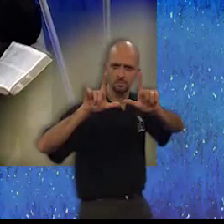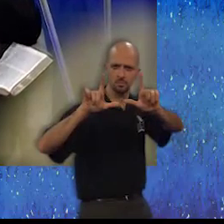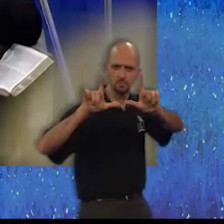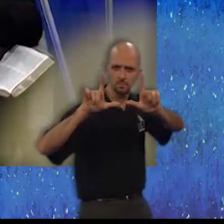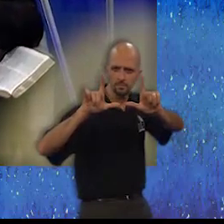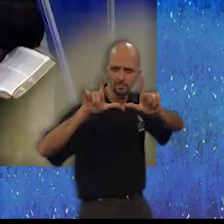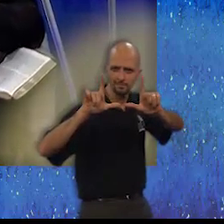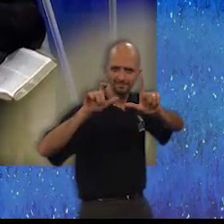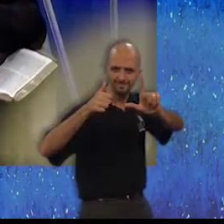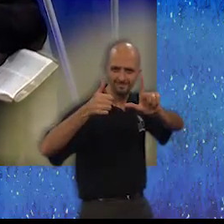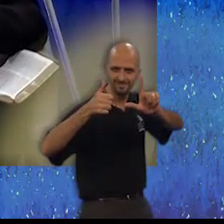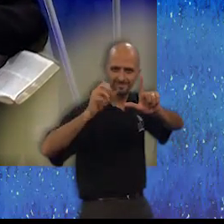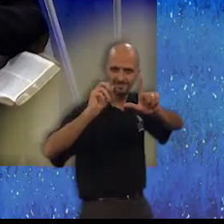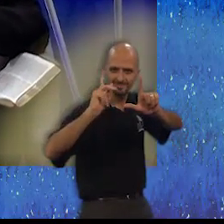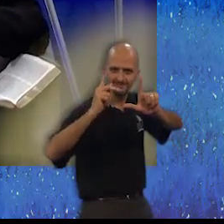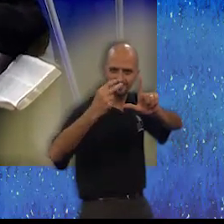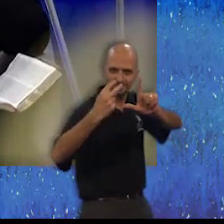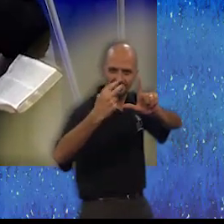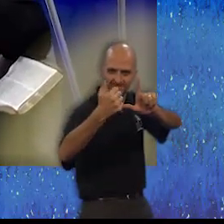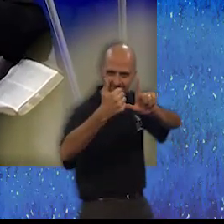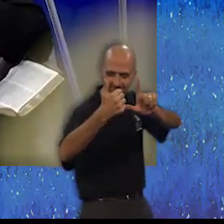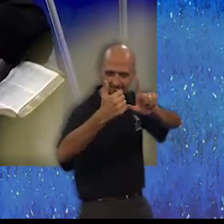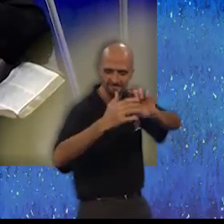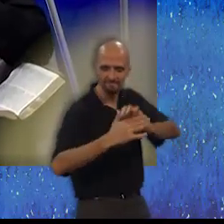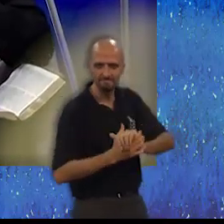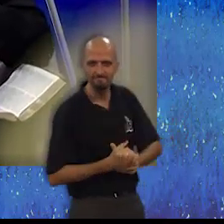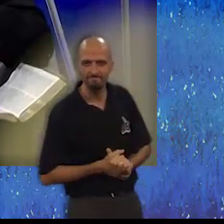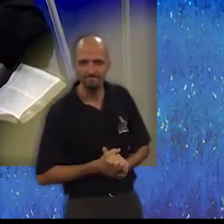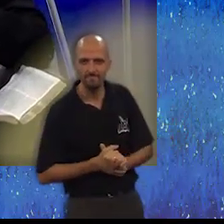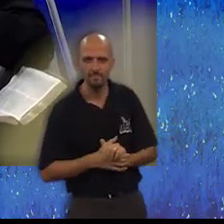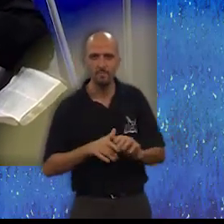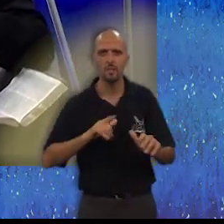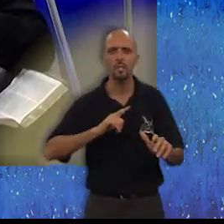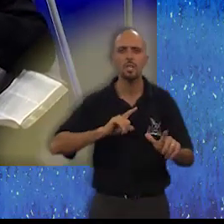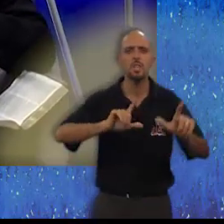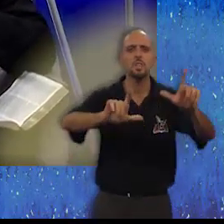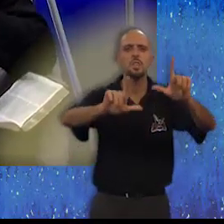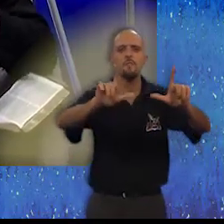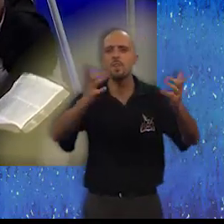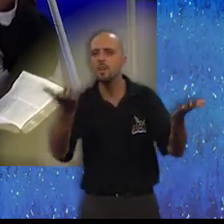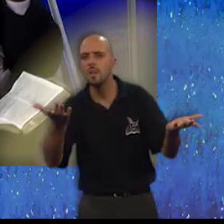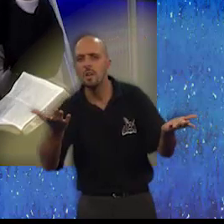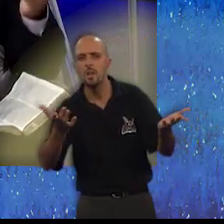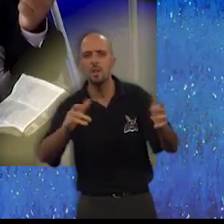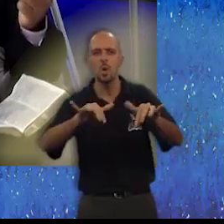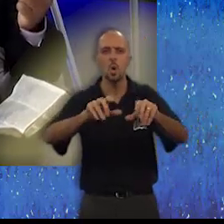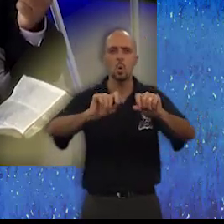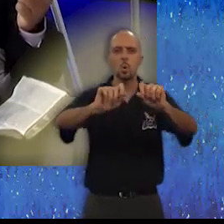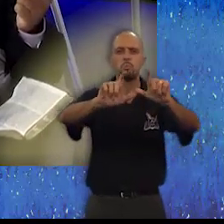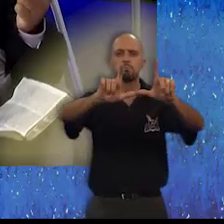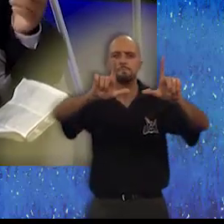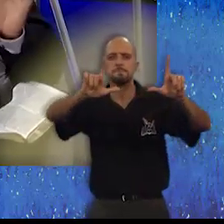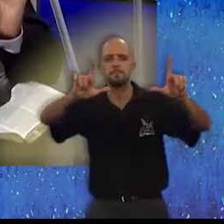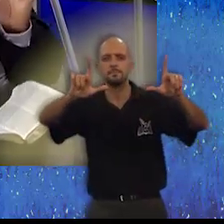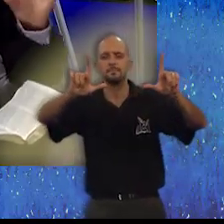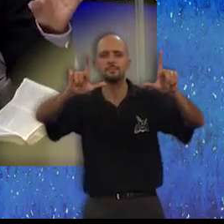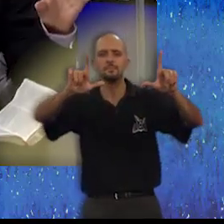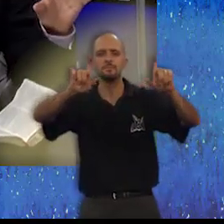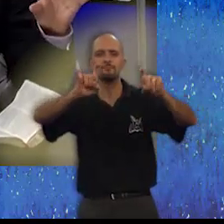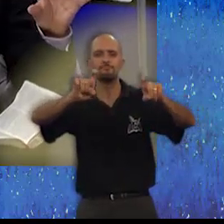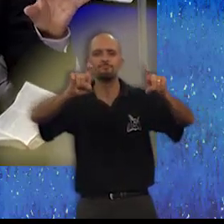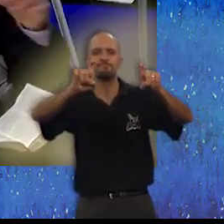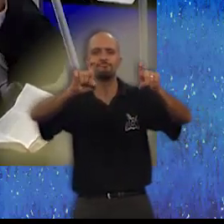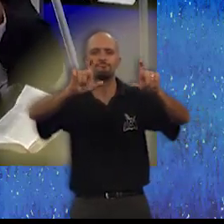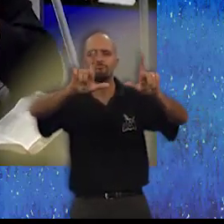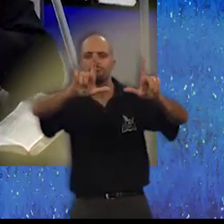Vamos conversar um pouco agora. Talvez você esteja com a televisão ligada e com o computador ligado. Deixa o computador